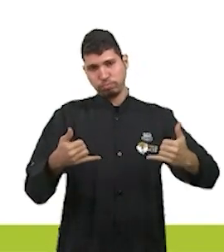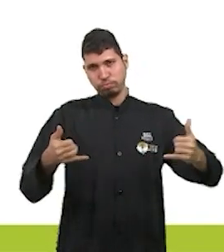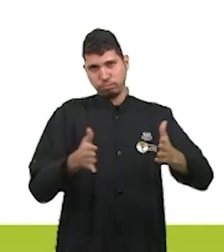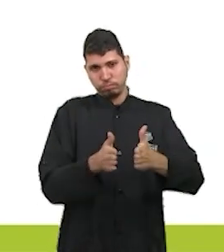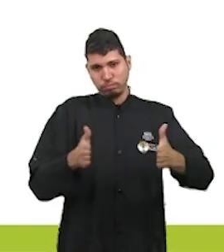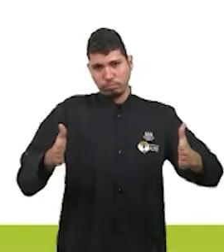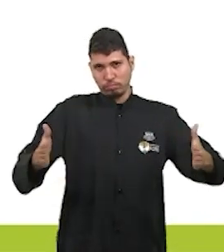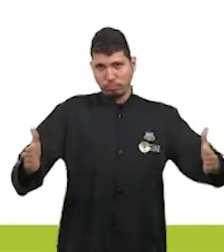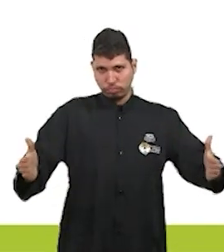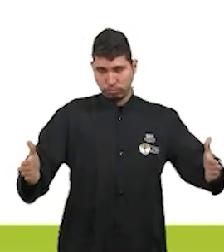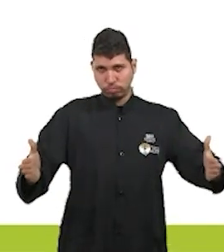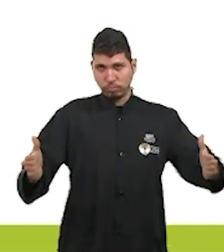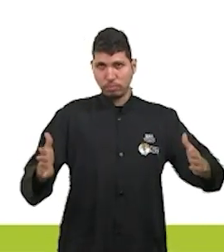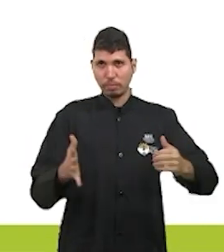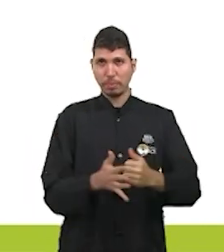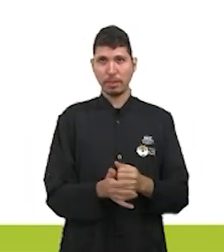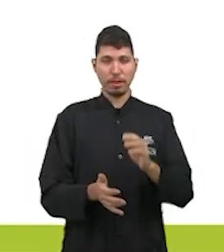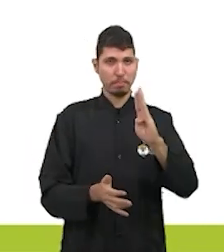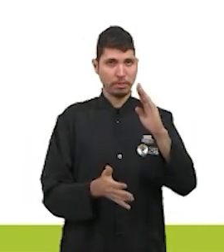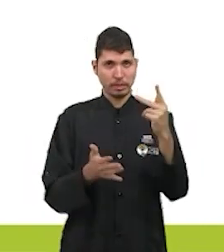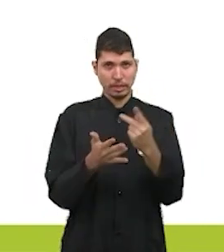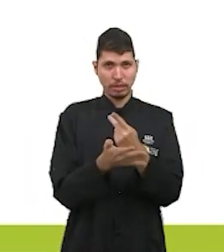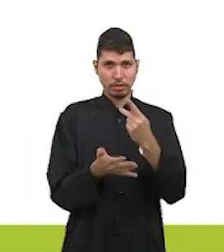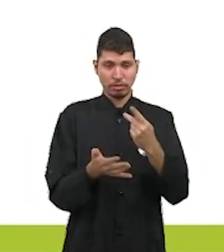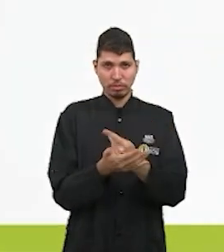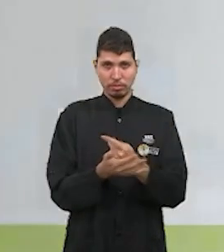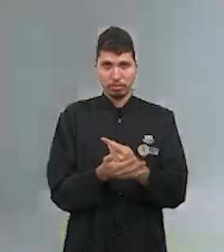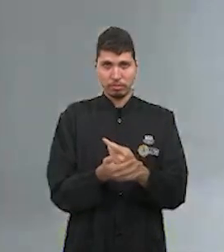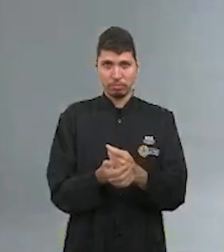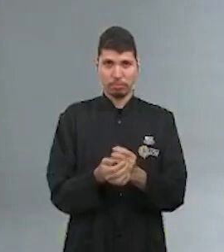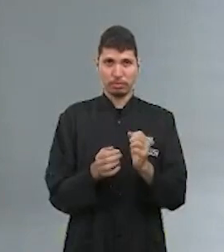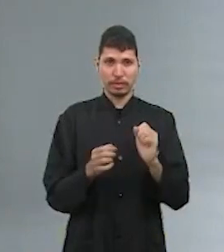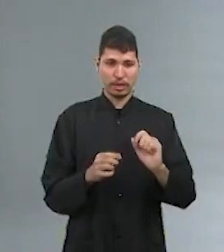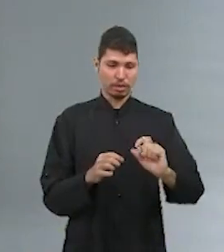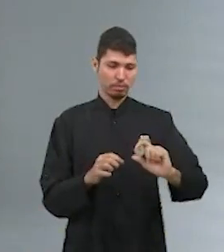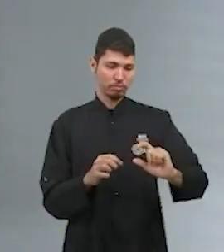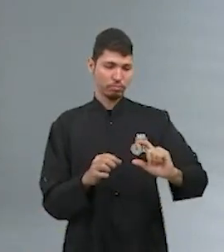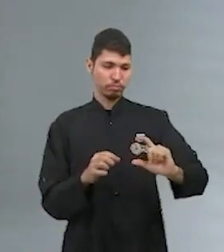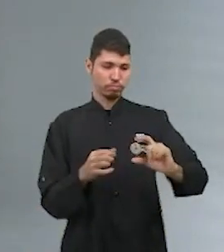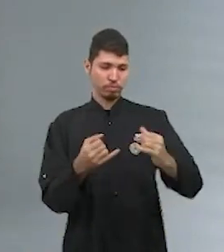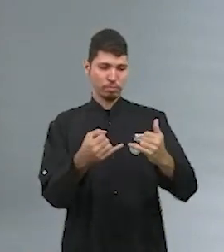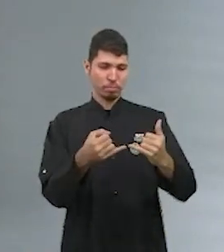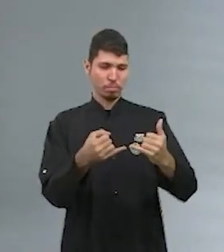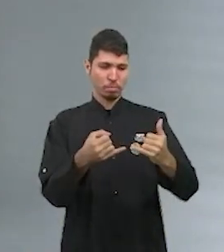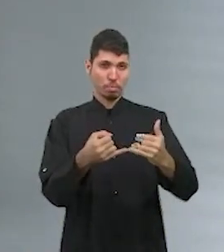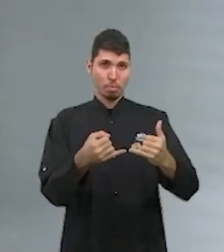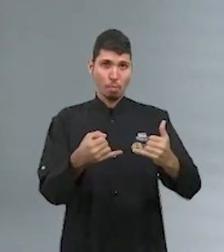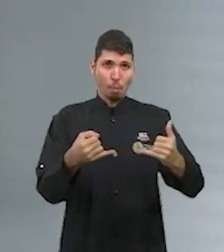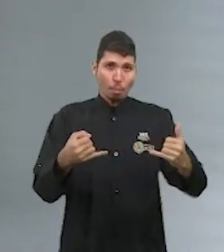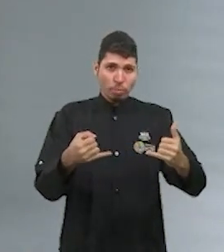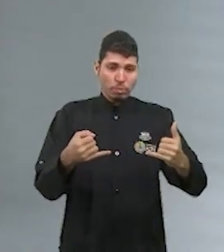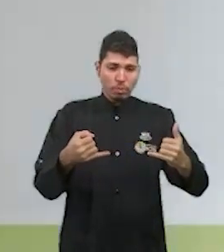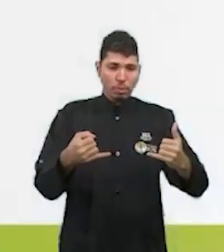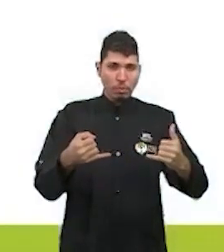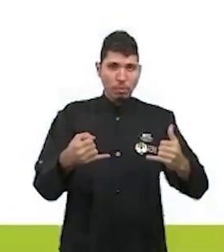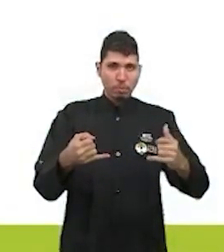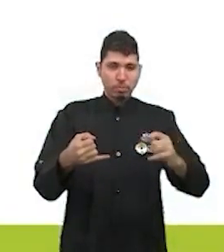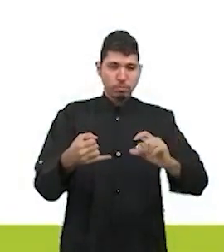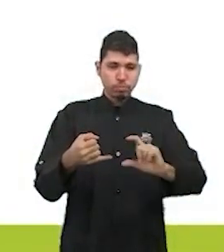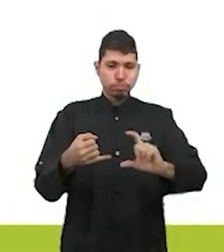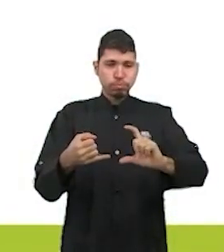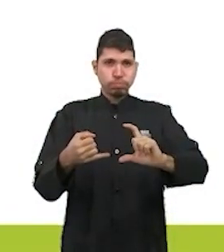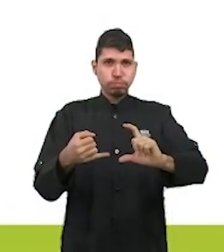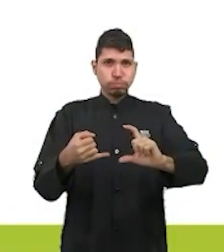comprimento não tem a ver com o comprimento e tem a ver com a espessura, como a gente analisou a questão, né? Na letra C,